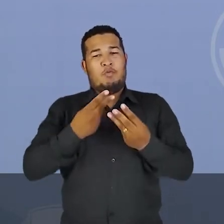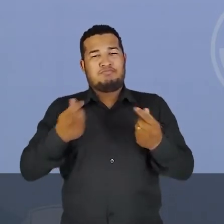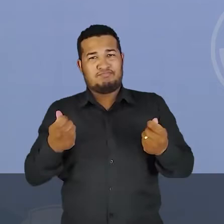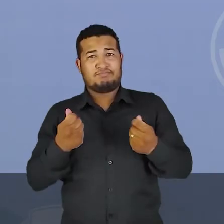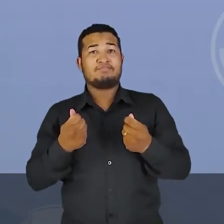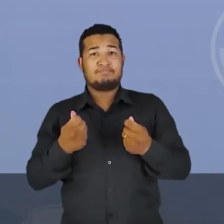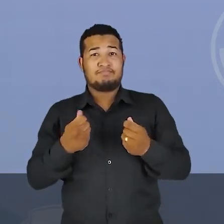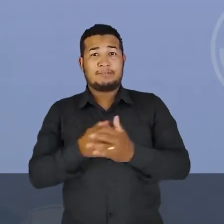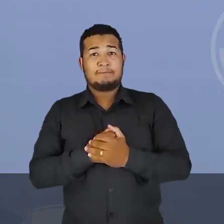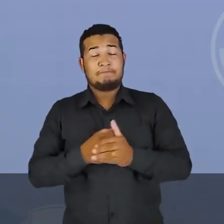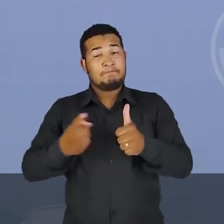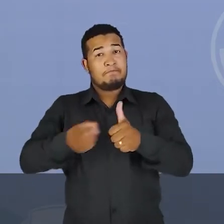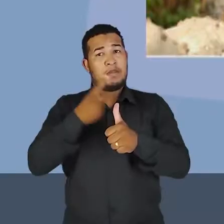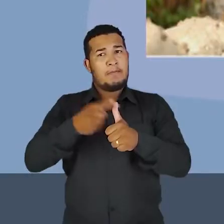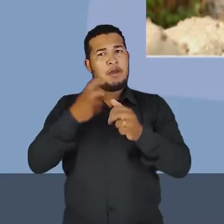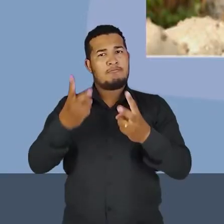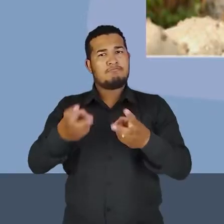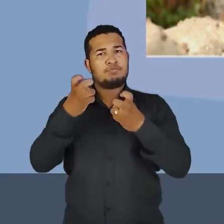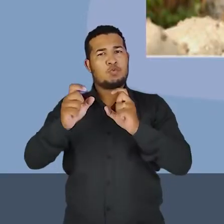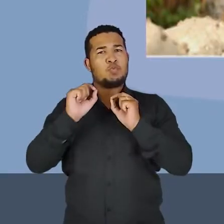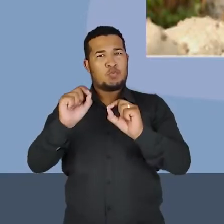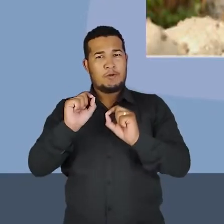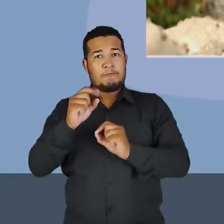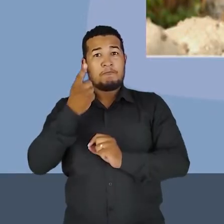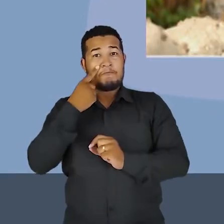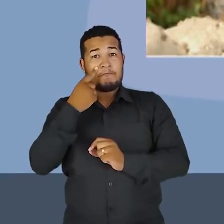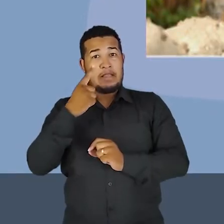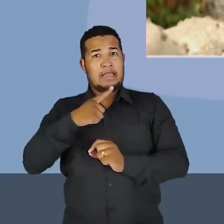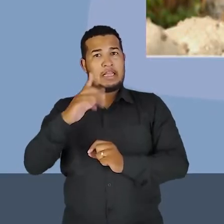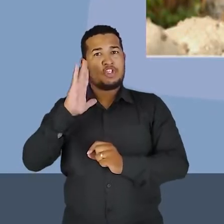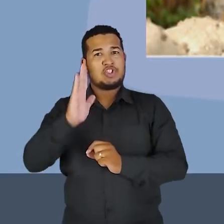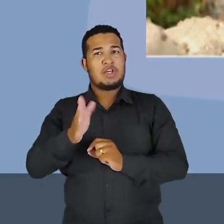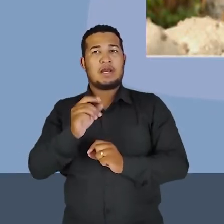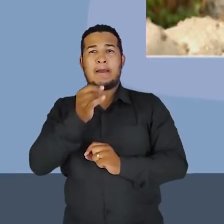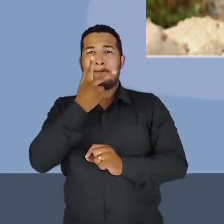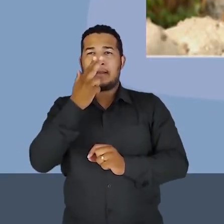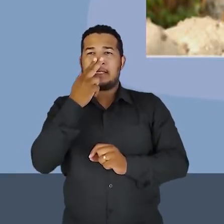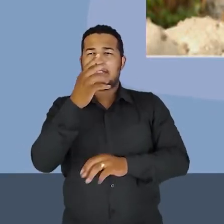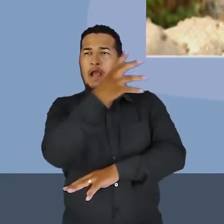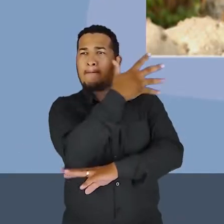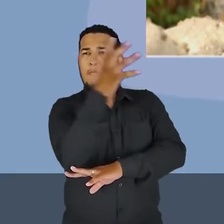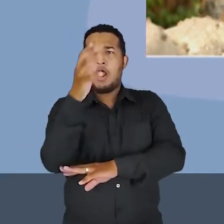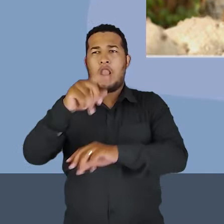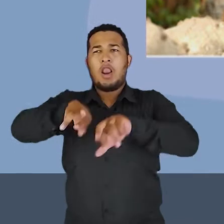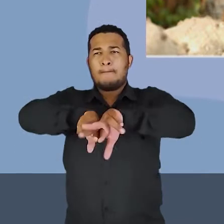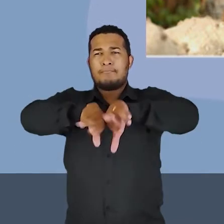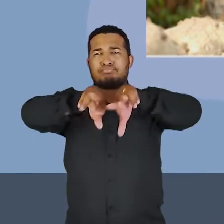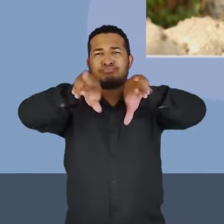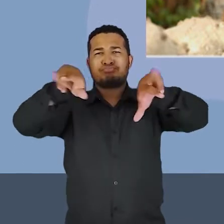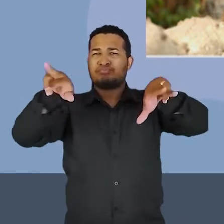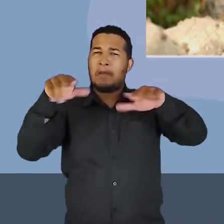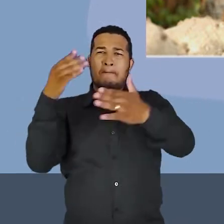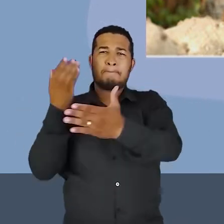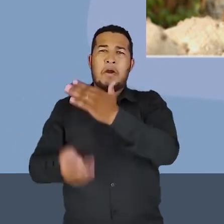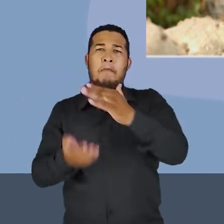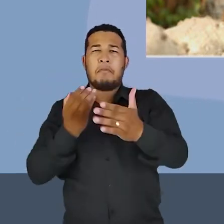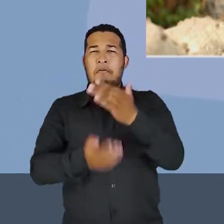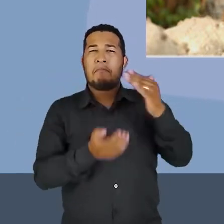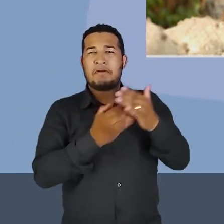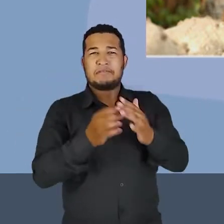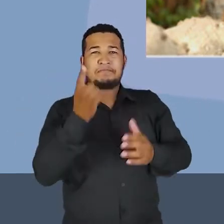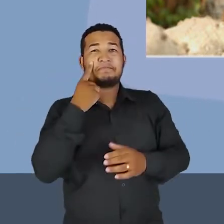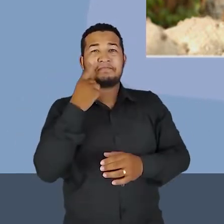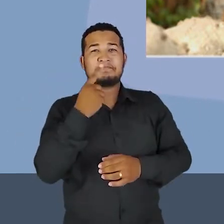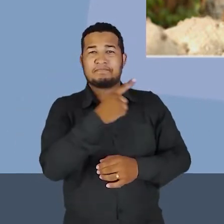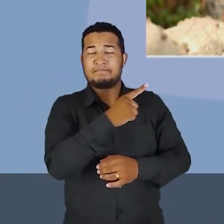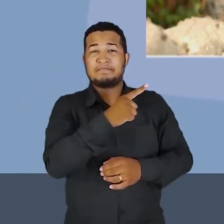primeiro aspecto, vamos analisar aí na imagem, nós temos a perda da biodiversidade. E na imagem você percebe um animal típico aí